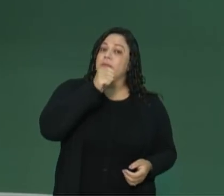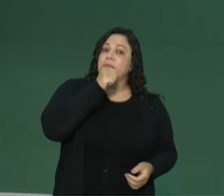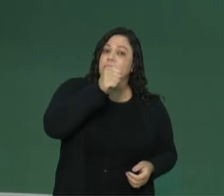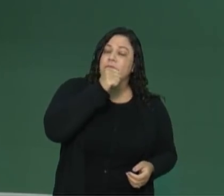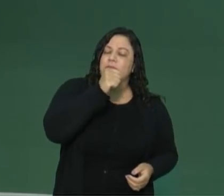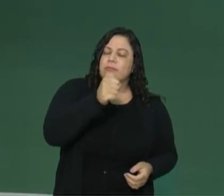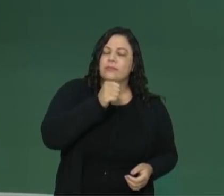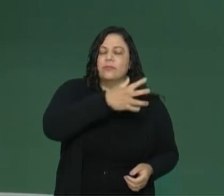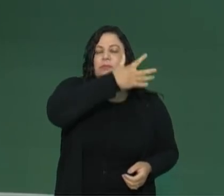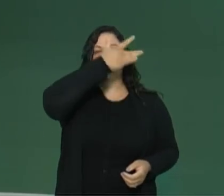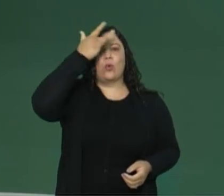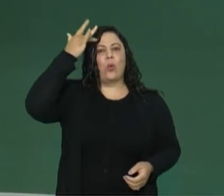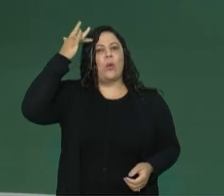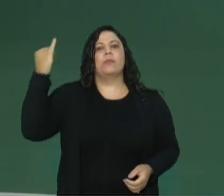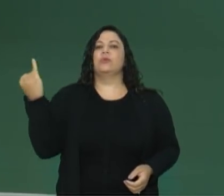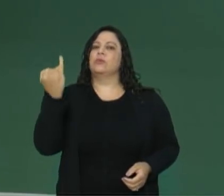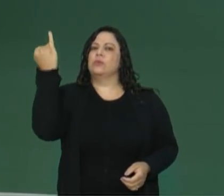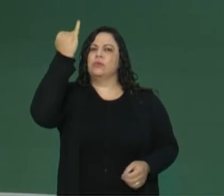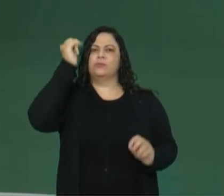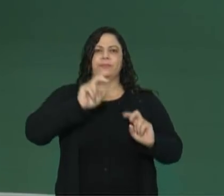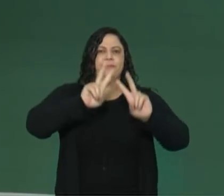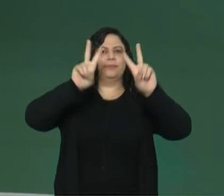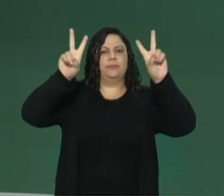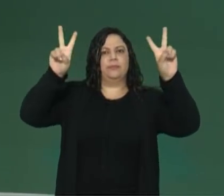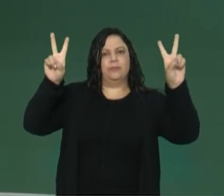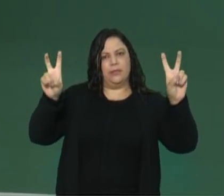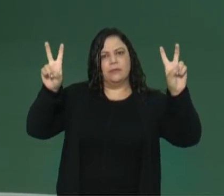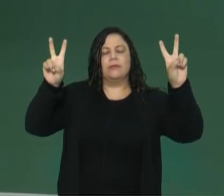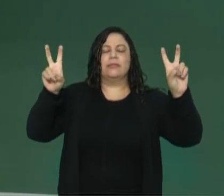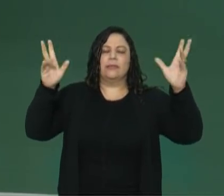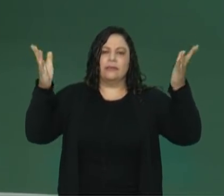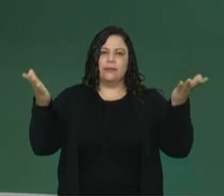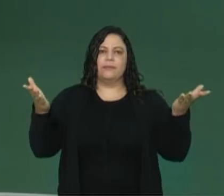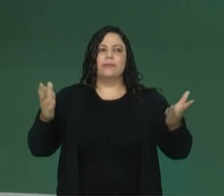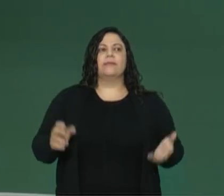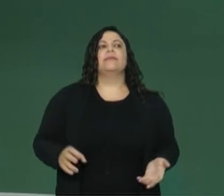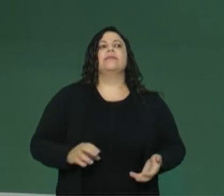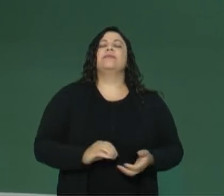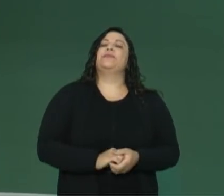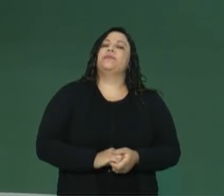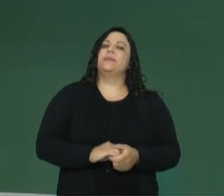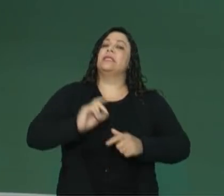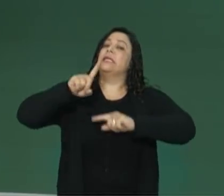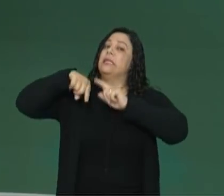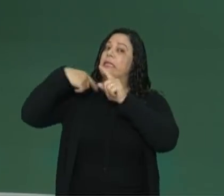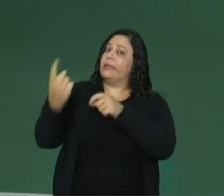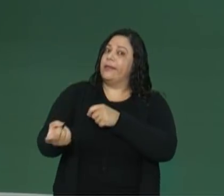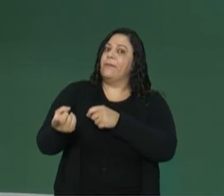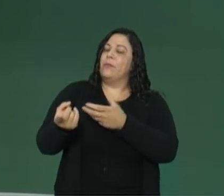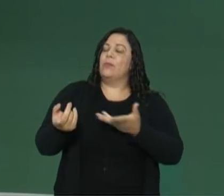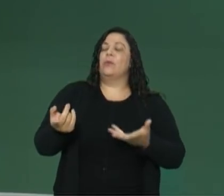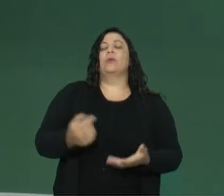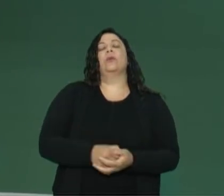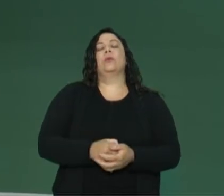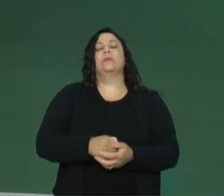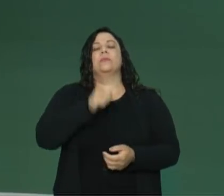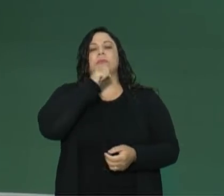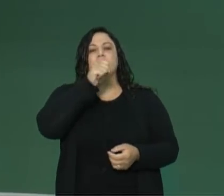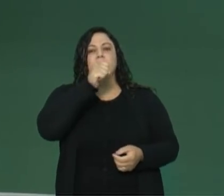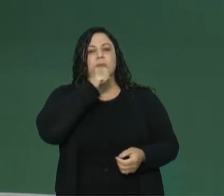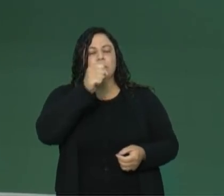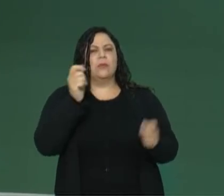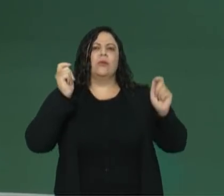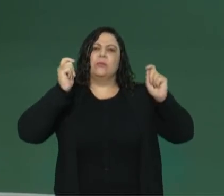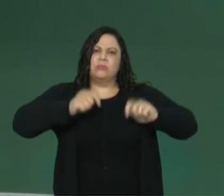pessoas importantes para o tema, né, que tem relação com o tema, e aí depois que ele faz essa entrevista, que pode ser feita às vezes